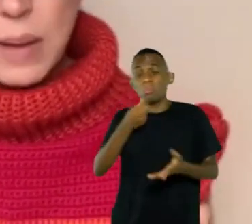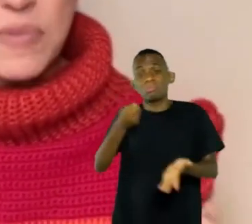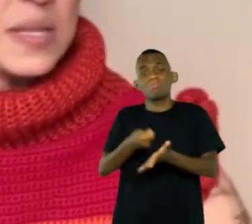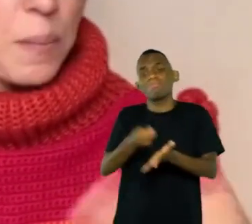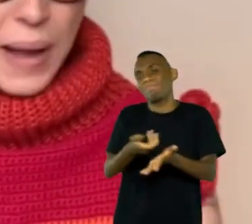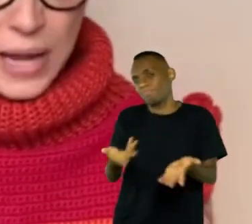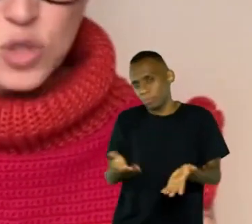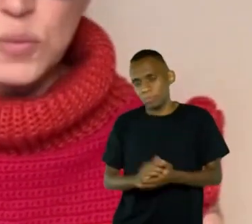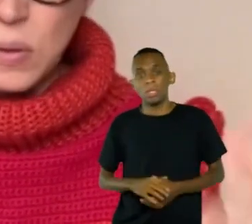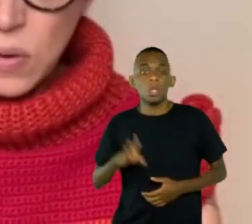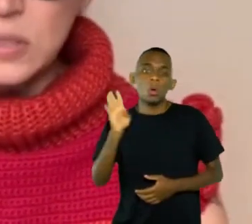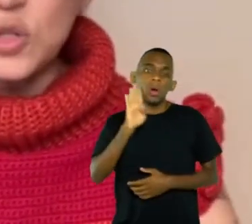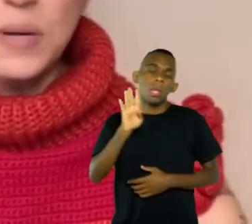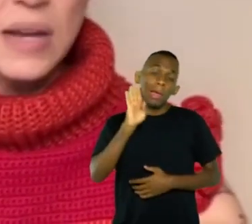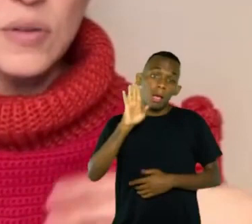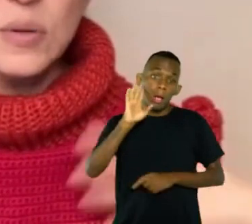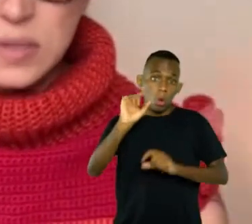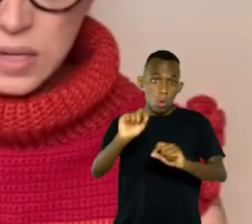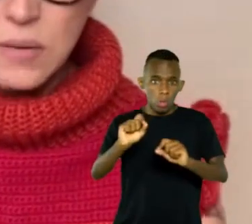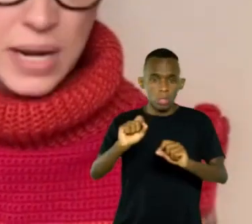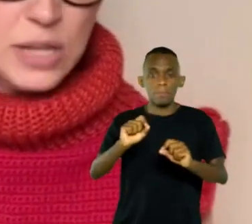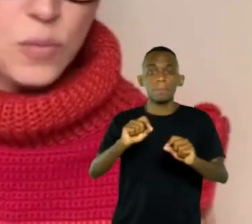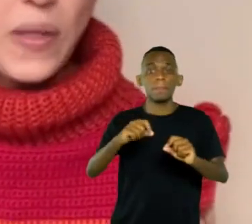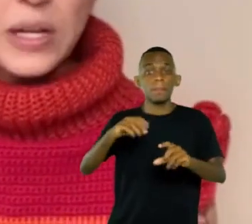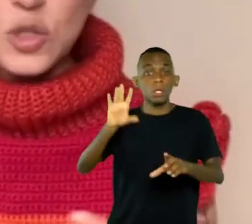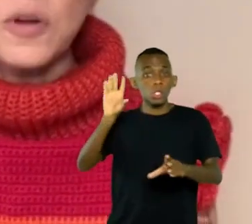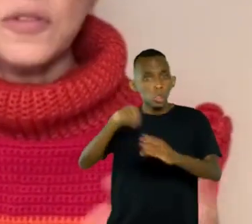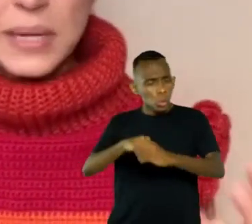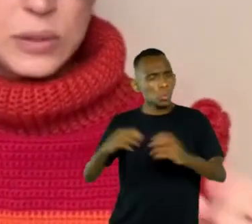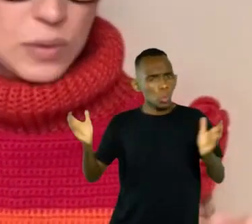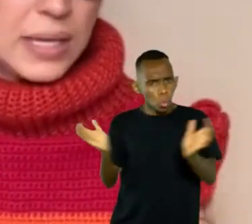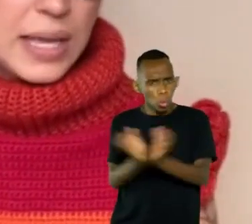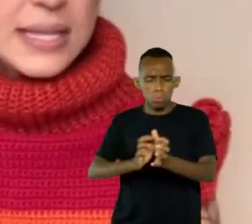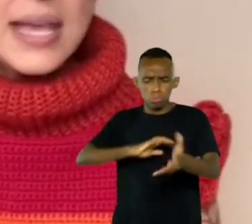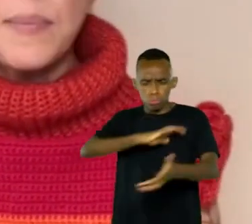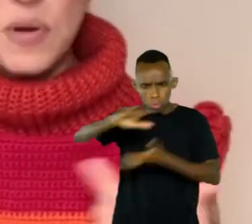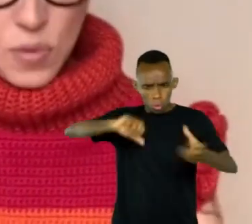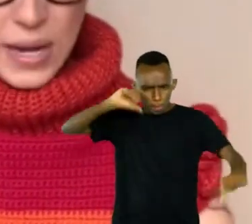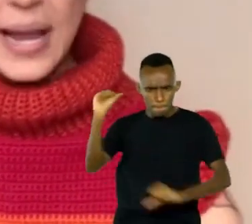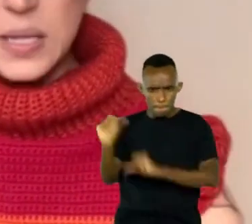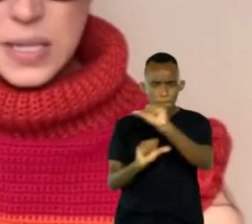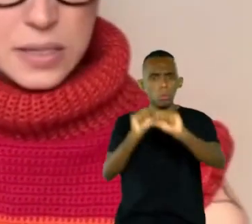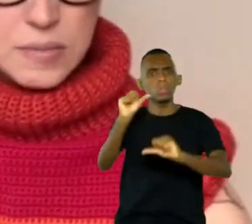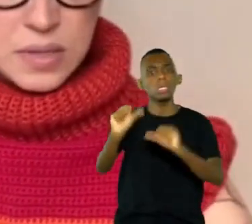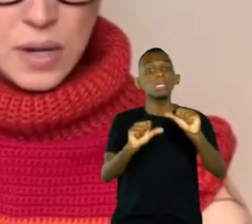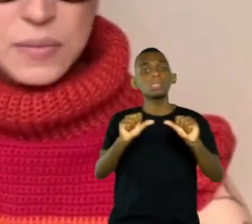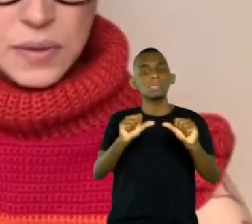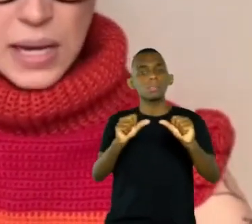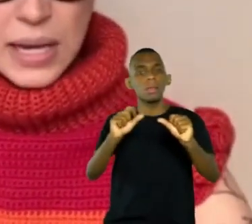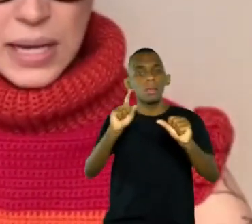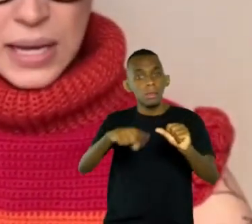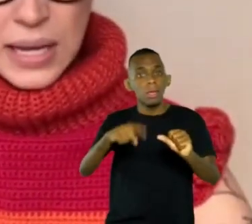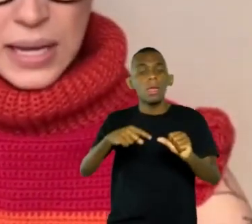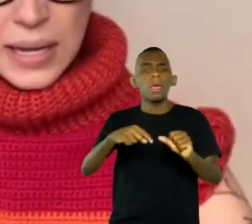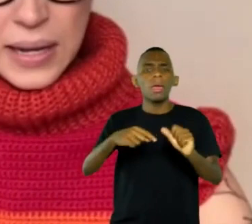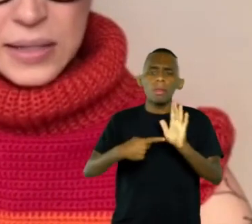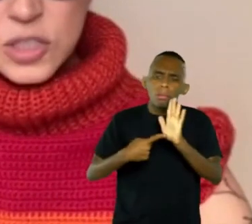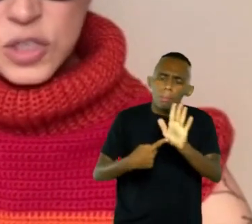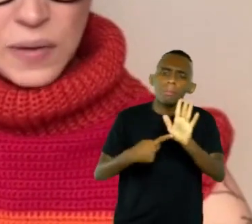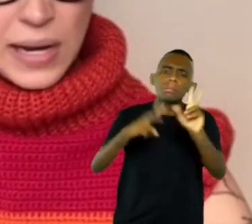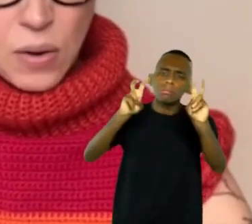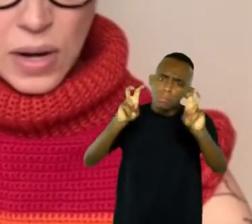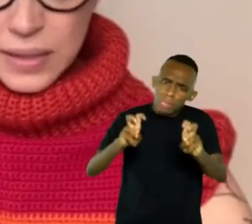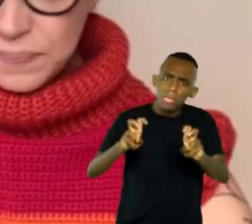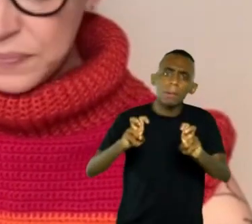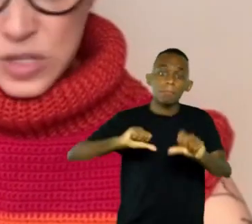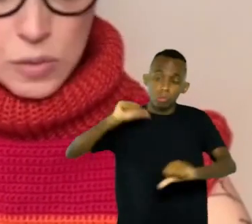eu acabo fazendo parte de uma onda, de uma revolução, né? De um movimento que quer provocar essa discussão,